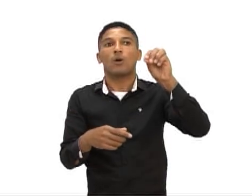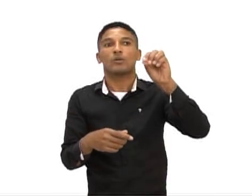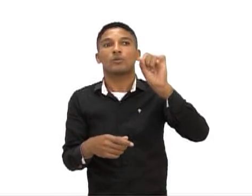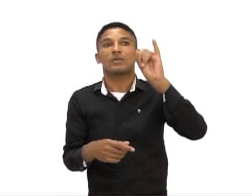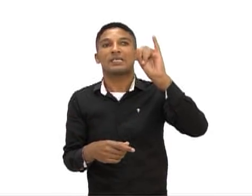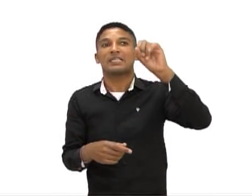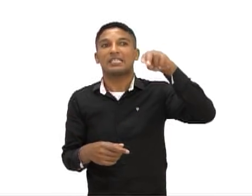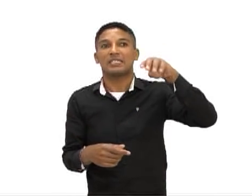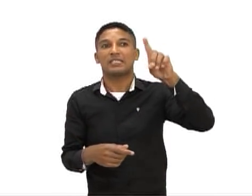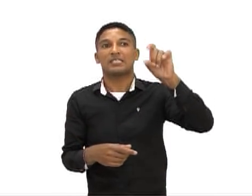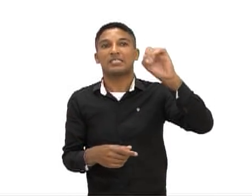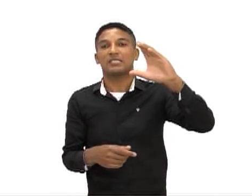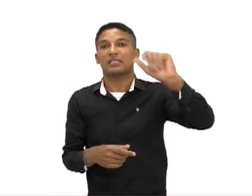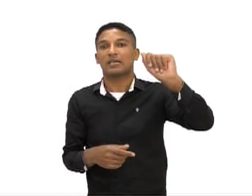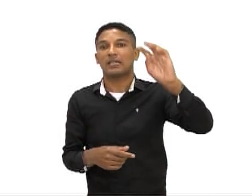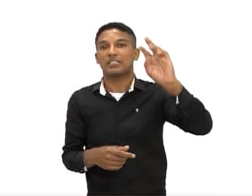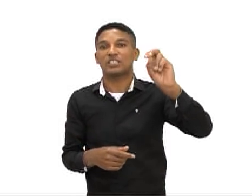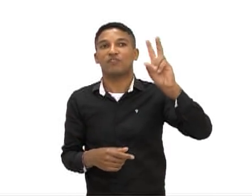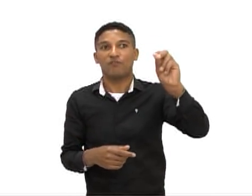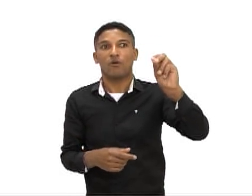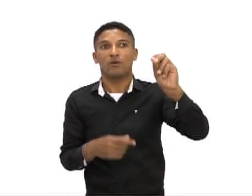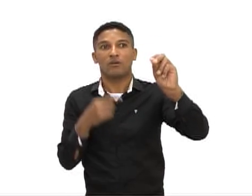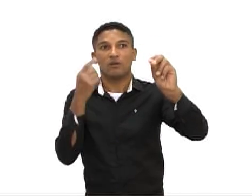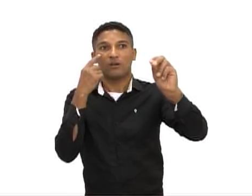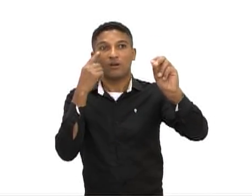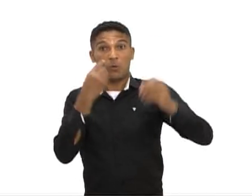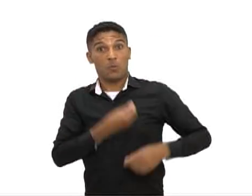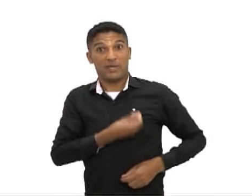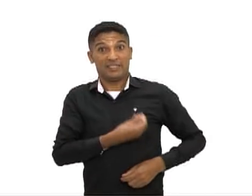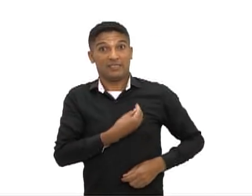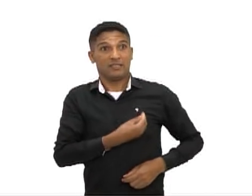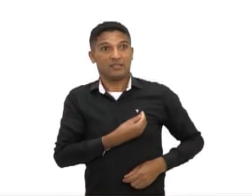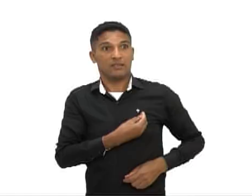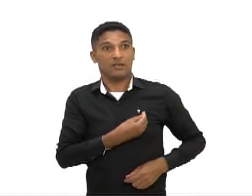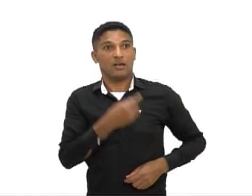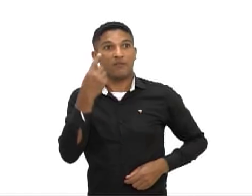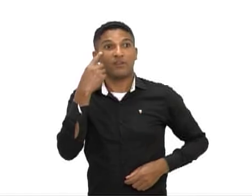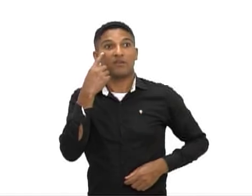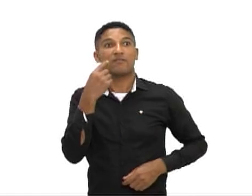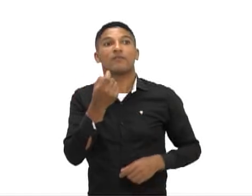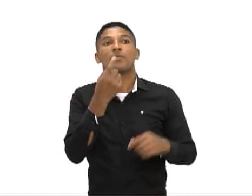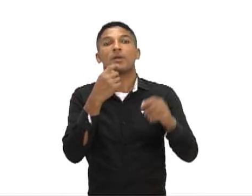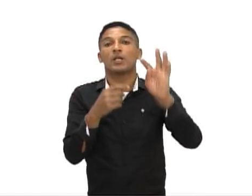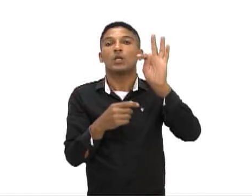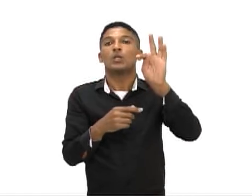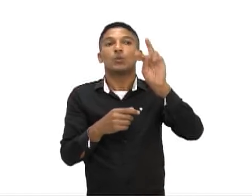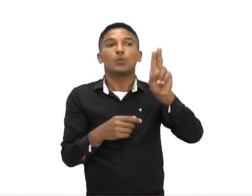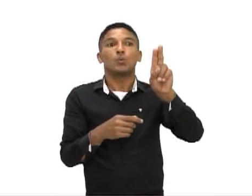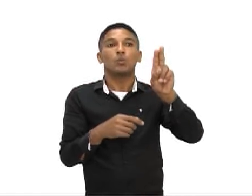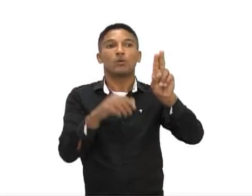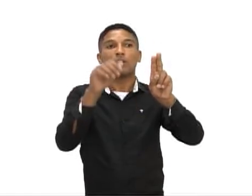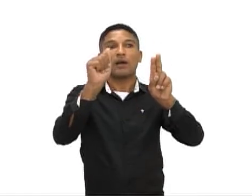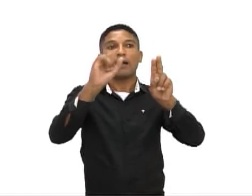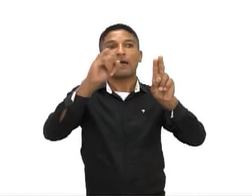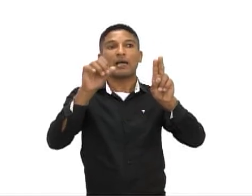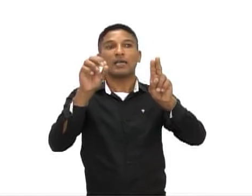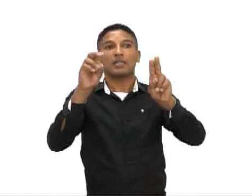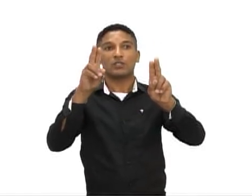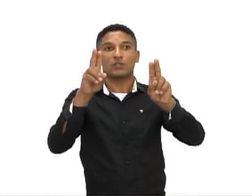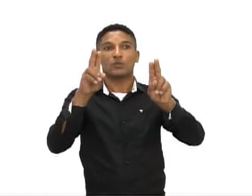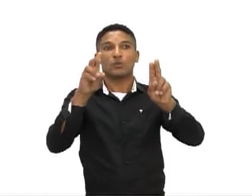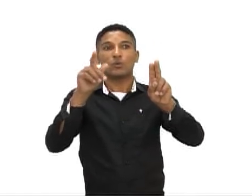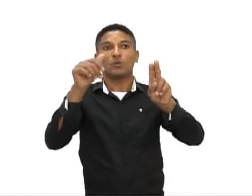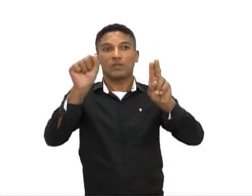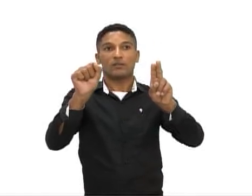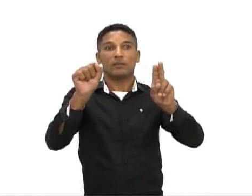mesmo procedimento. Pega a palavra ajudais, tira o S e utiliza ela sem o S na segunda pessoa do